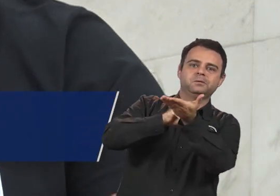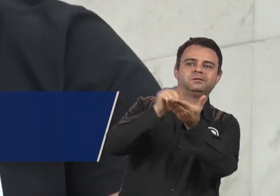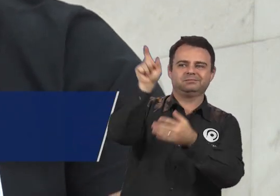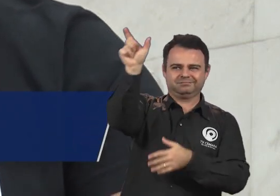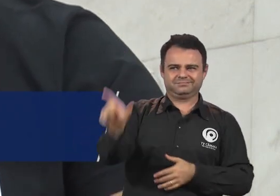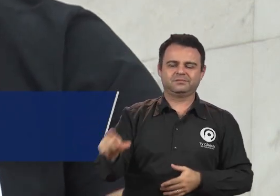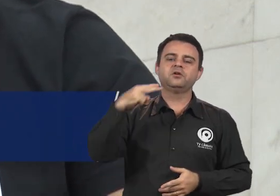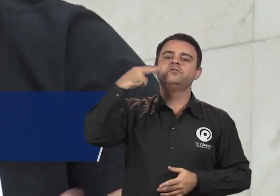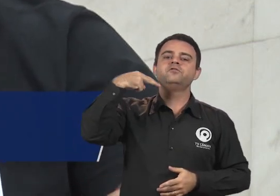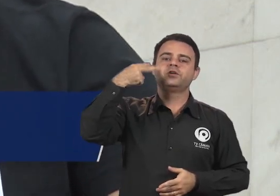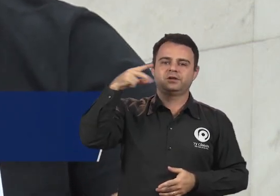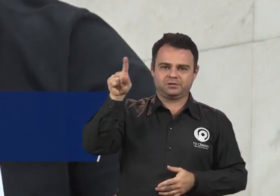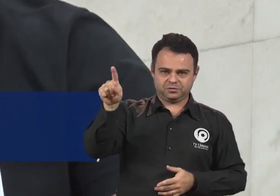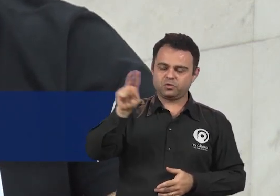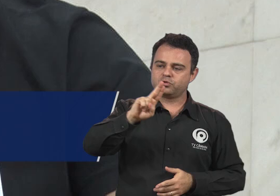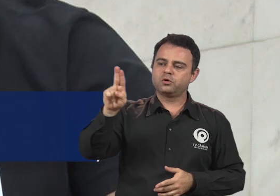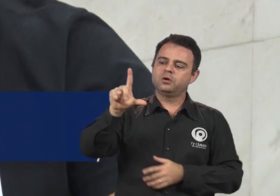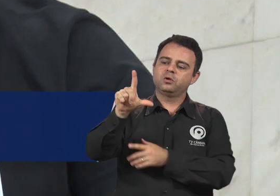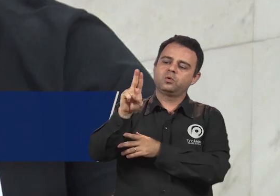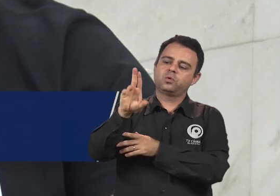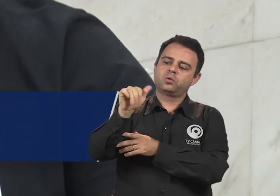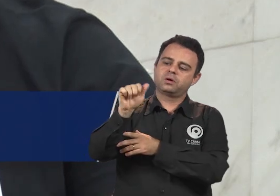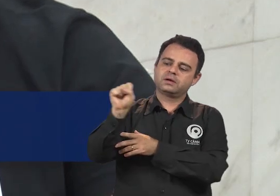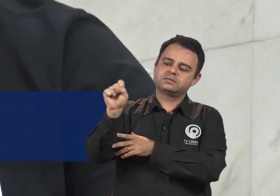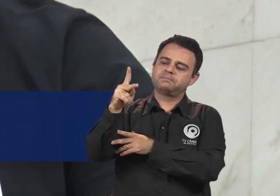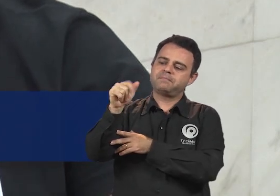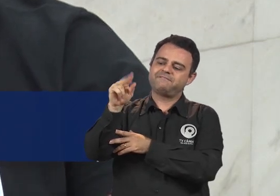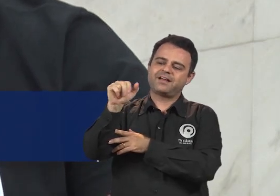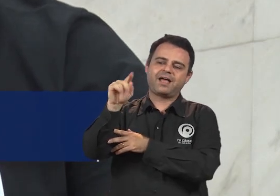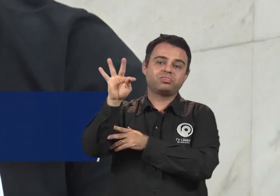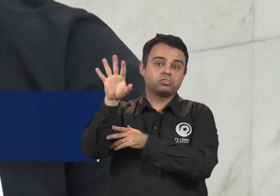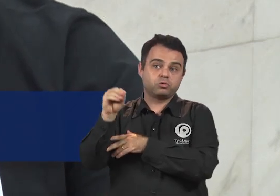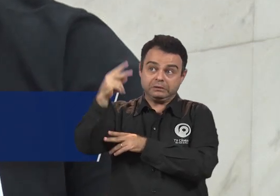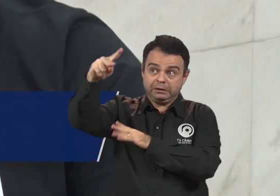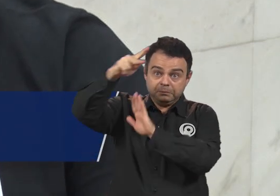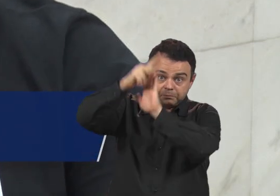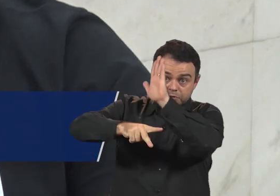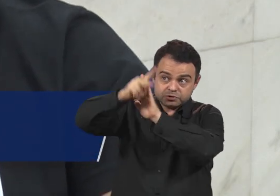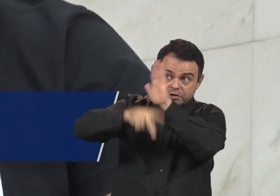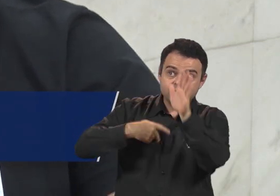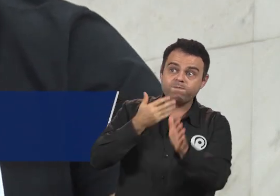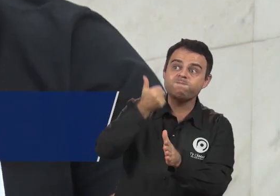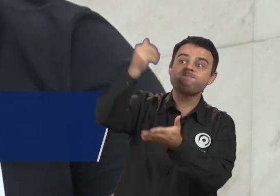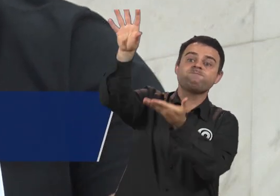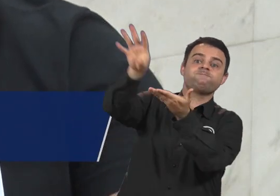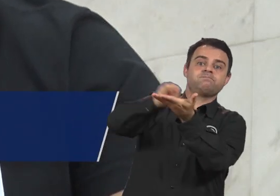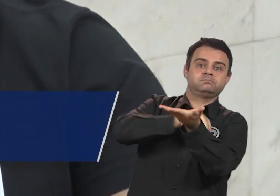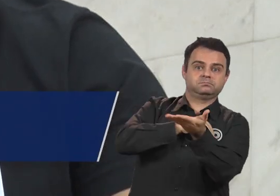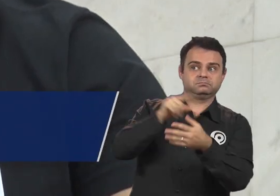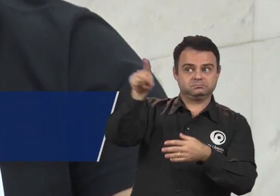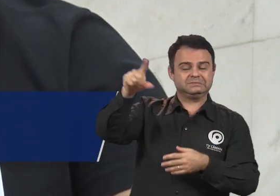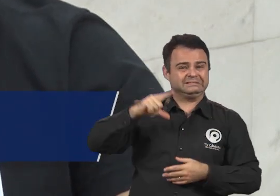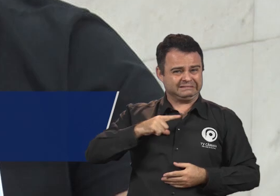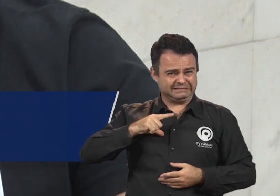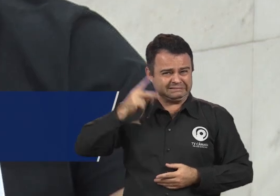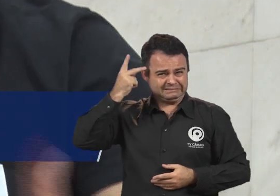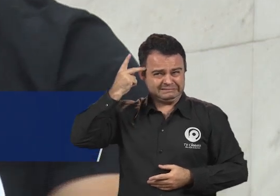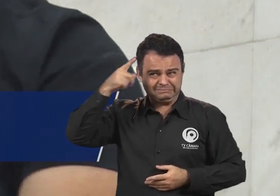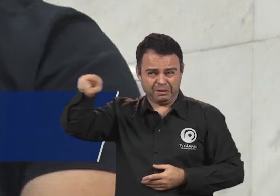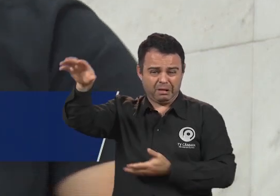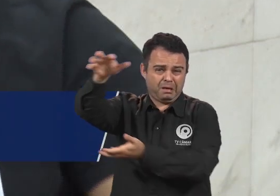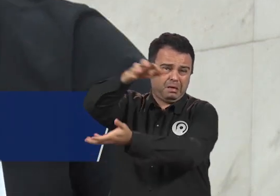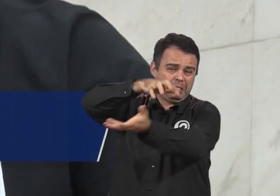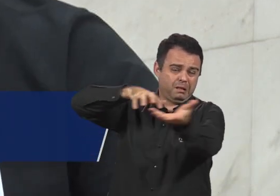vereador lá de São Paulo, Lucas Pavanato, me baseei no projeto dele, que é um jovem também. São Paulo, a gente viu uma crise gigantesca